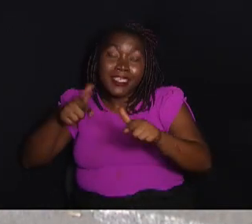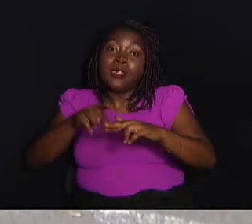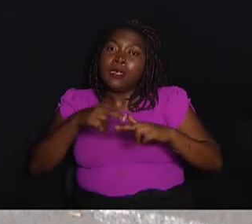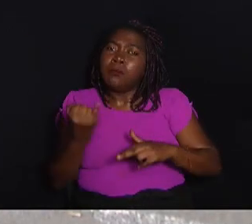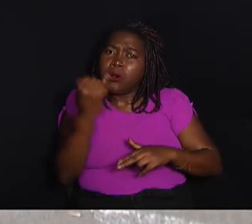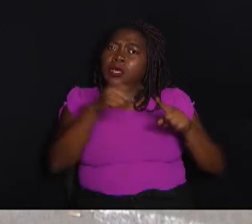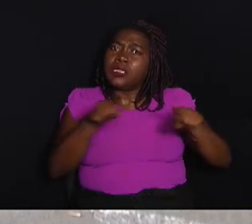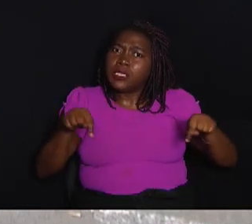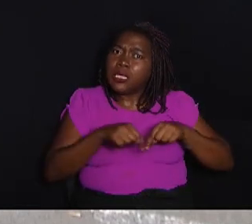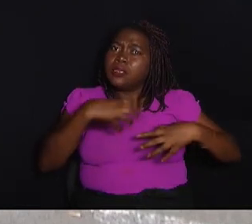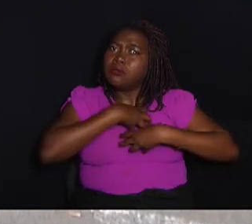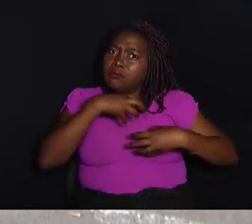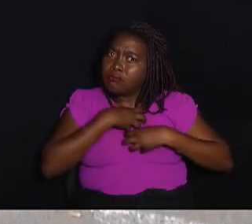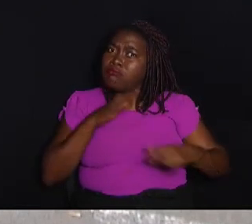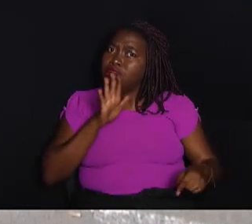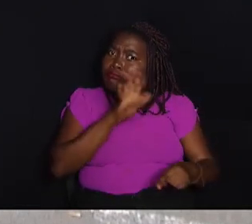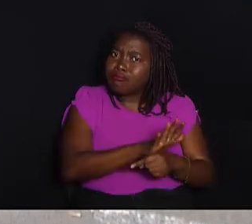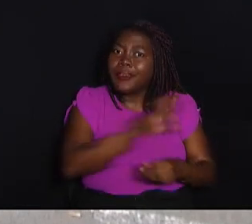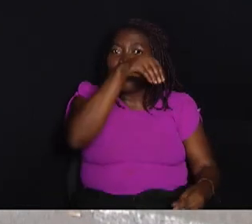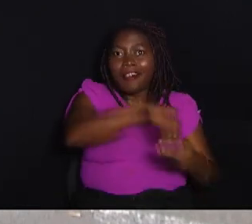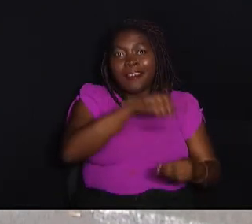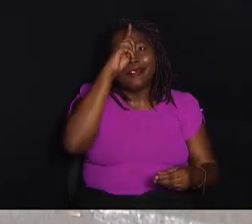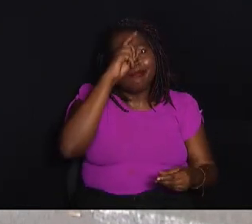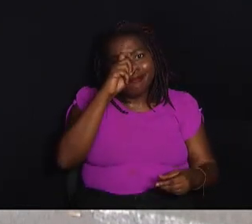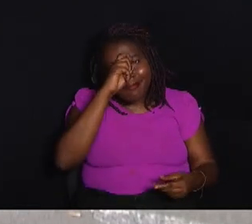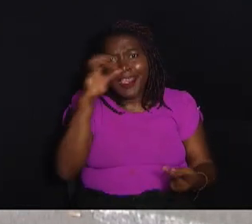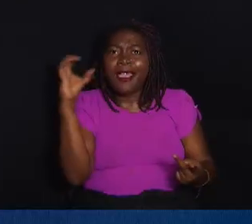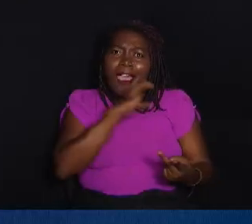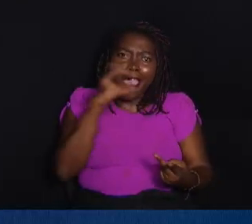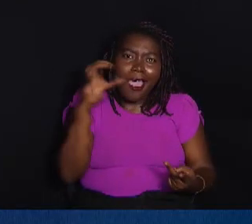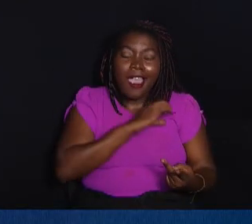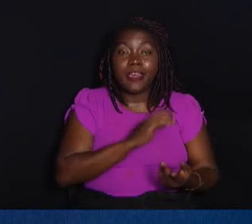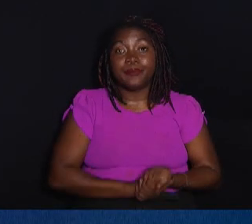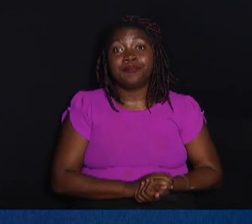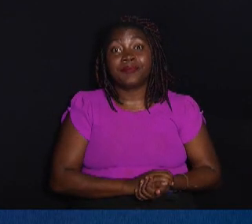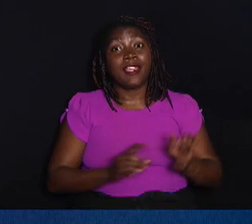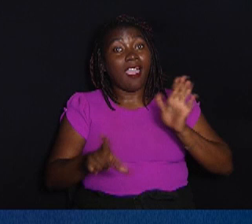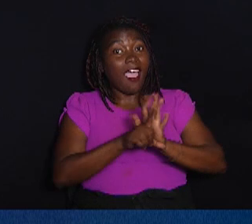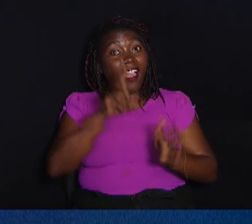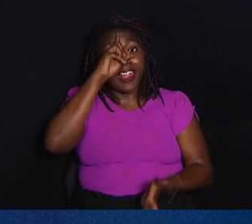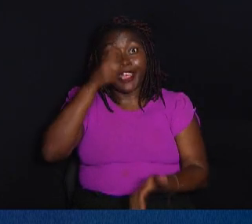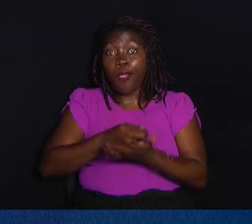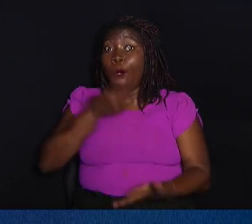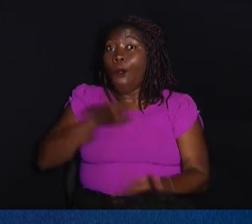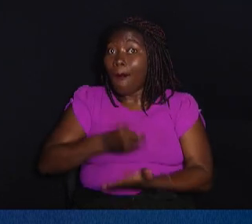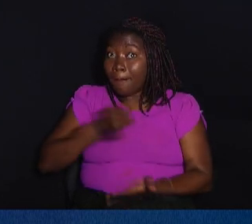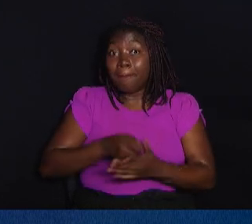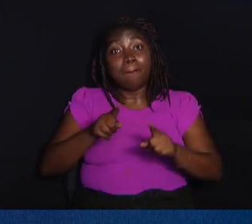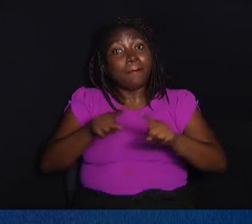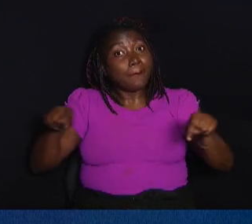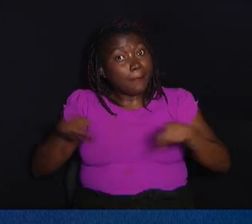sensoriais nos prontos socorros e pontos de urgência e emergência a lei estabelece a obrigatoriedade de espaços